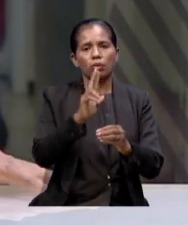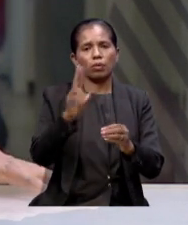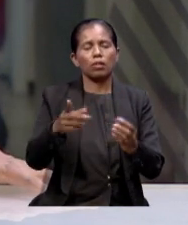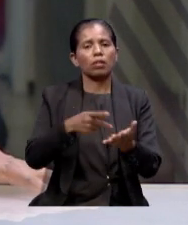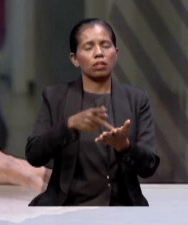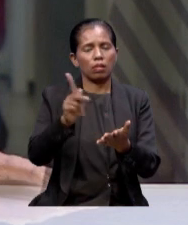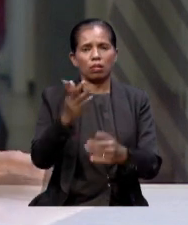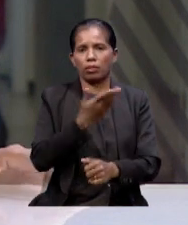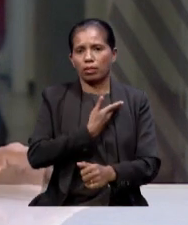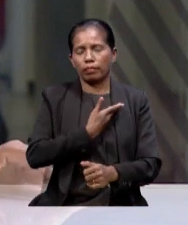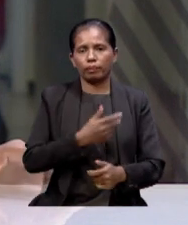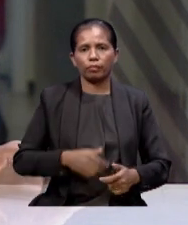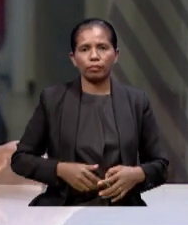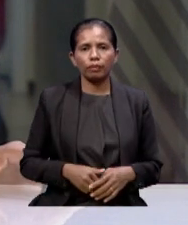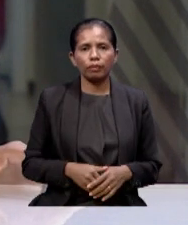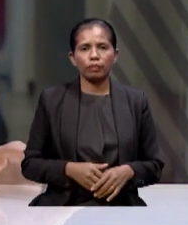seletiva.